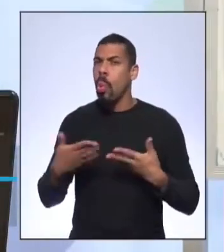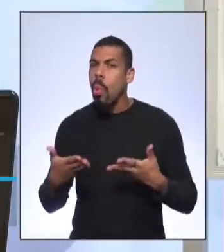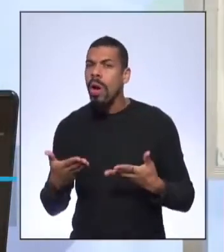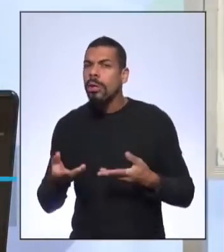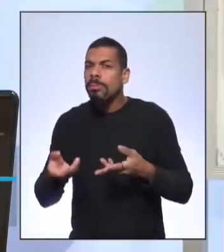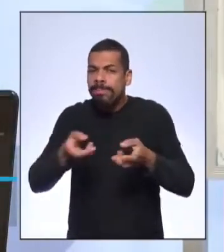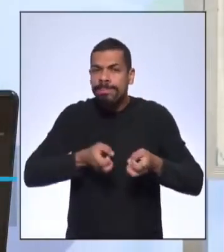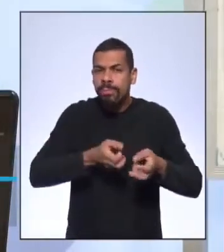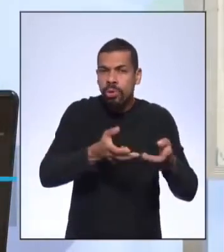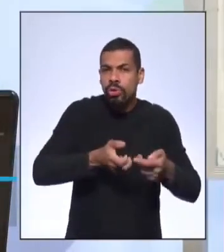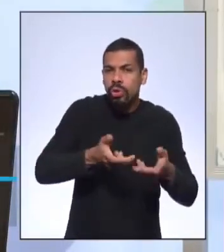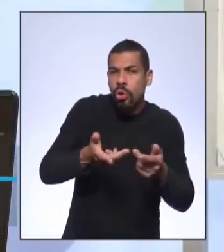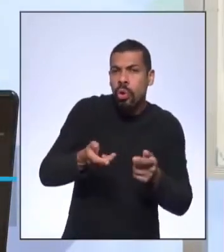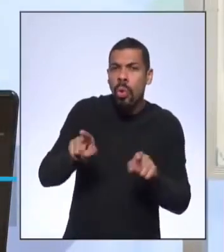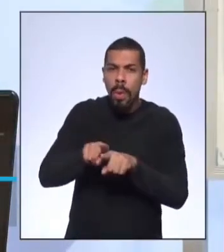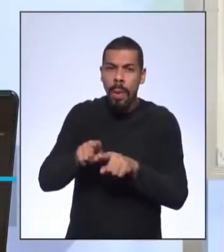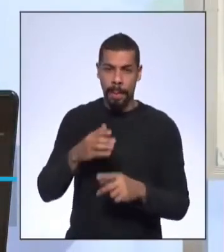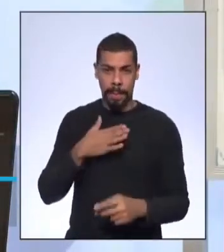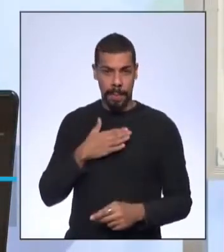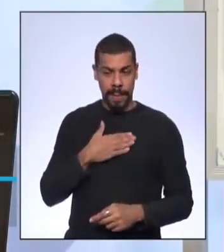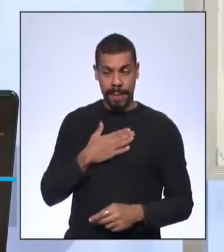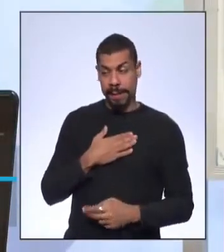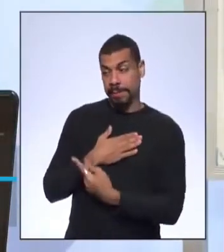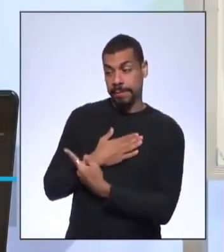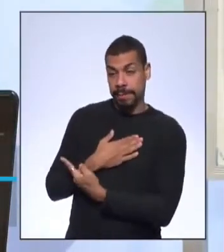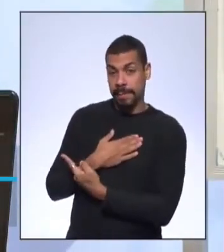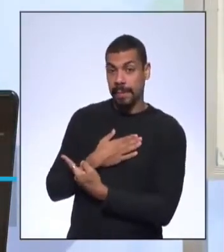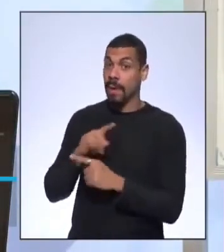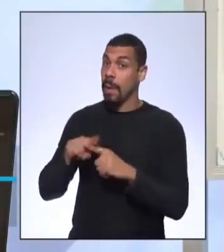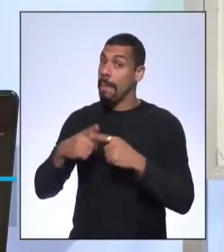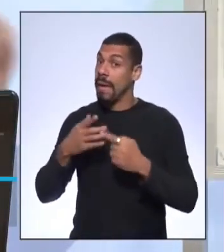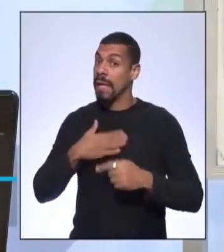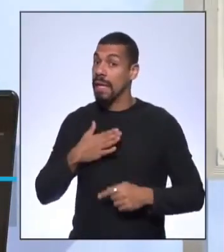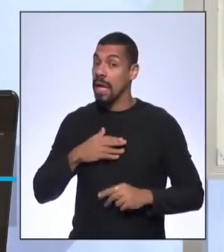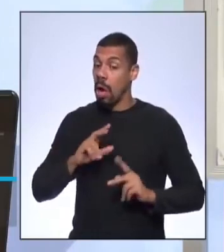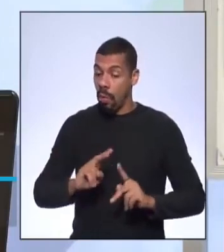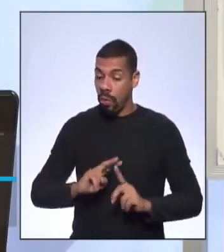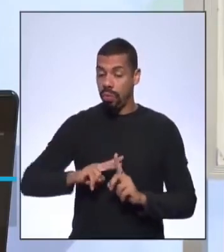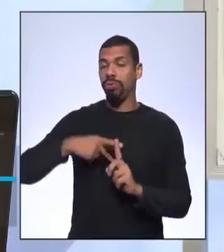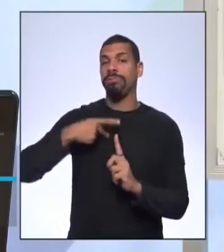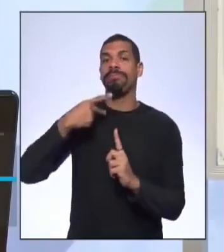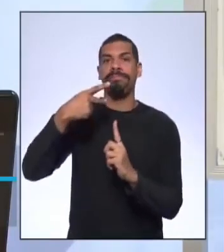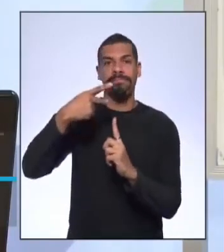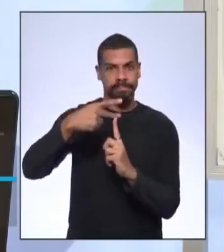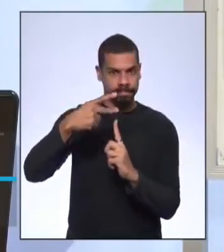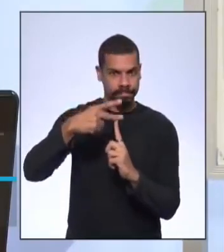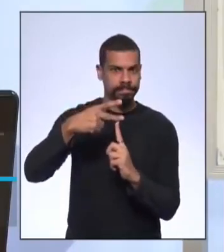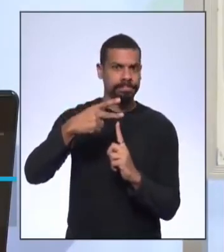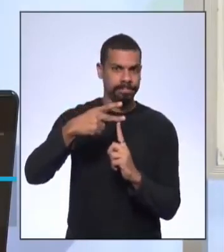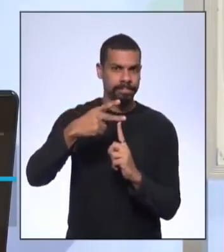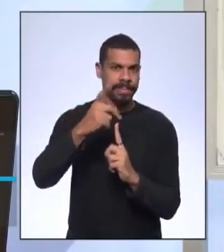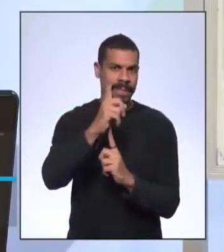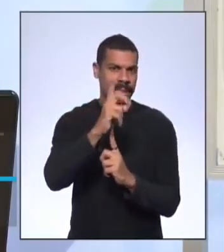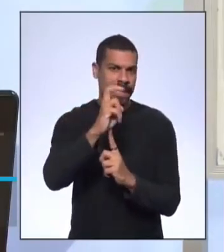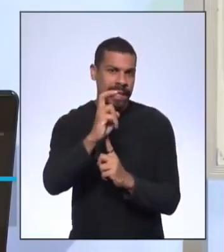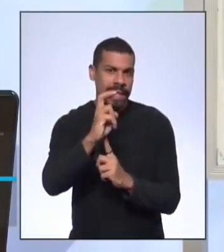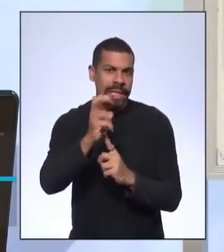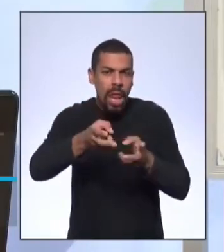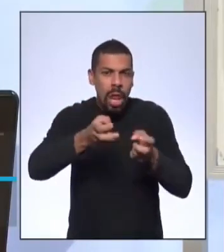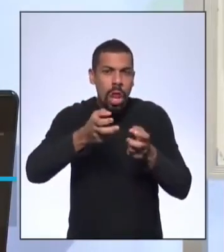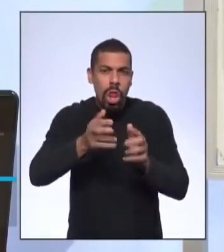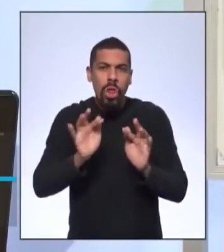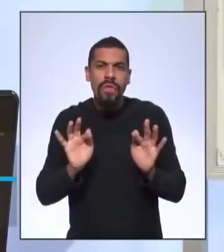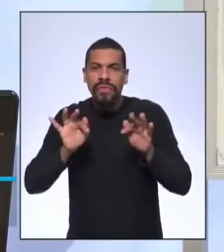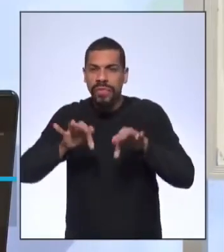mim e o quanto tem que ficar para ela, pensando que eu investi o dobro dela. Então, 15 mil é o lucro, quanto fica